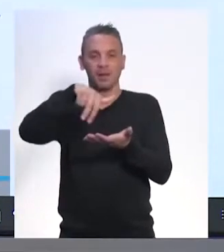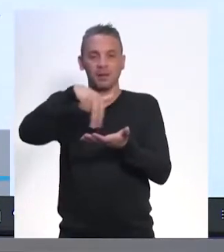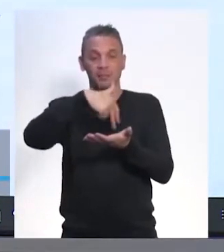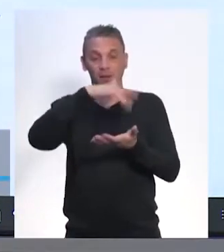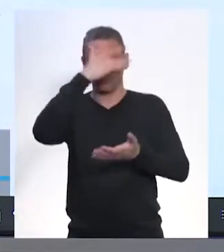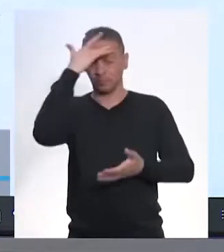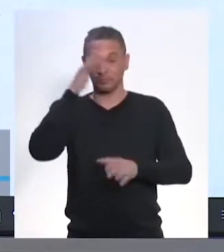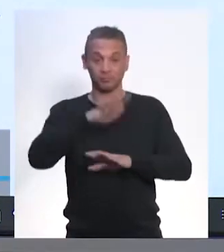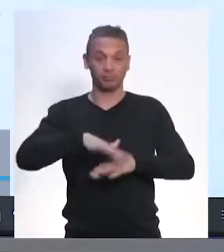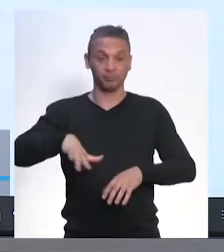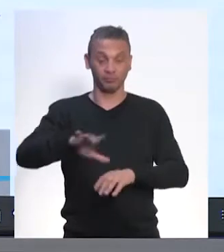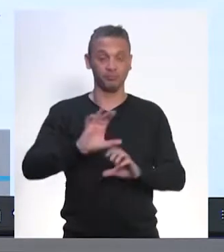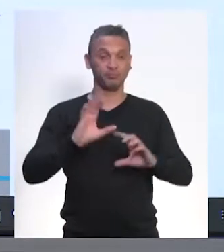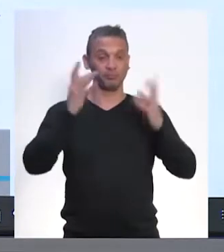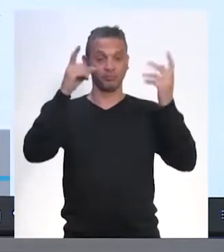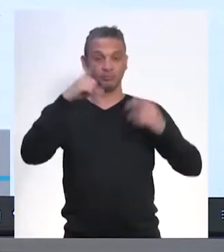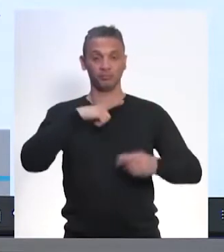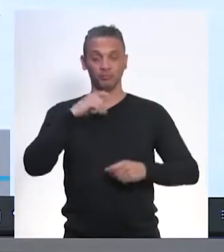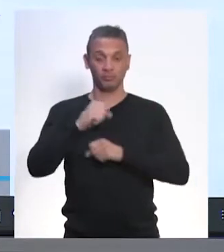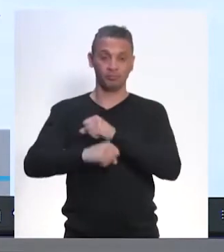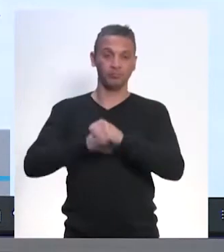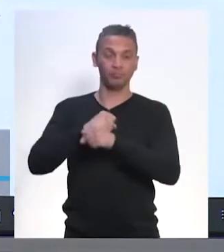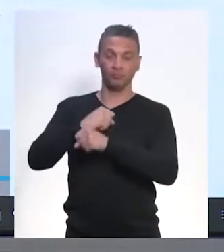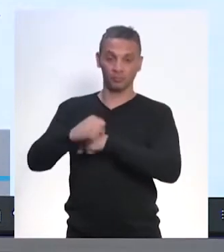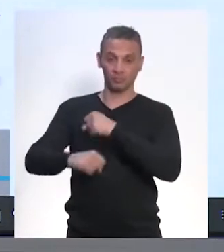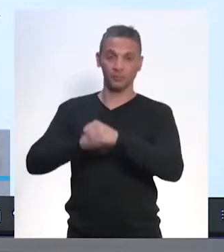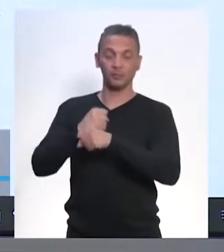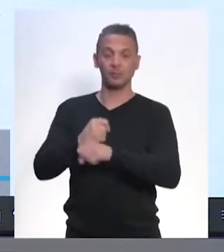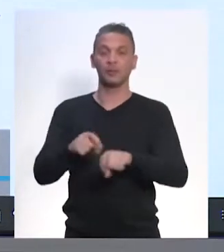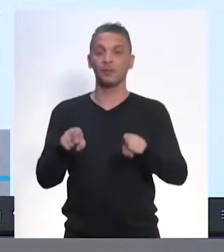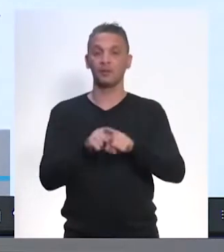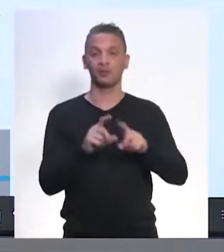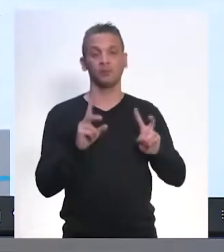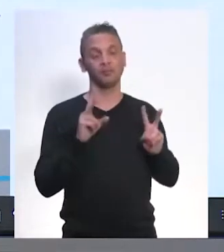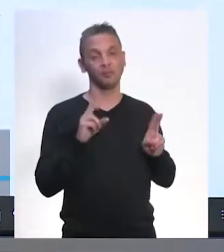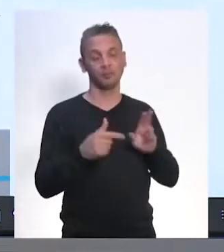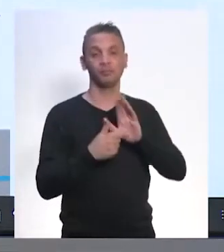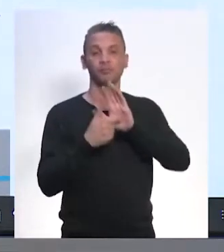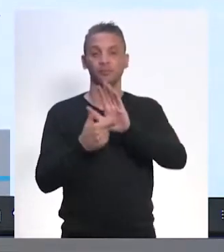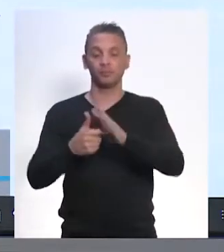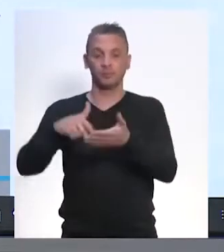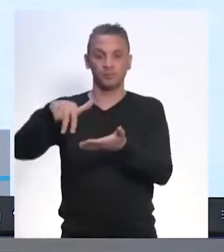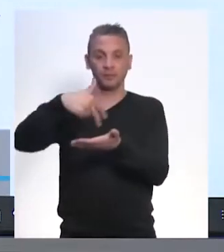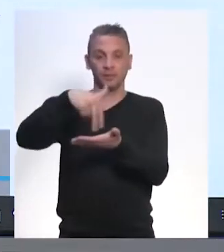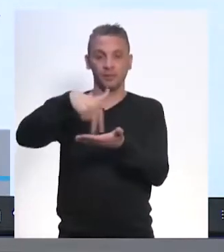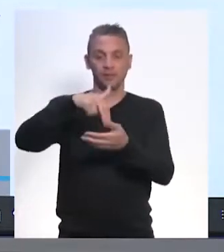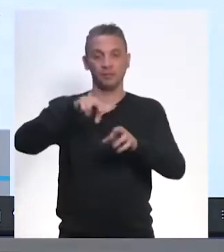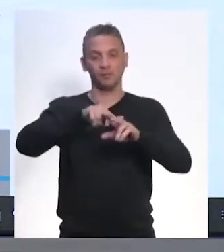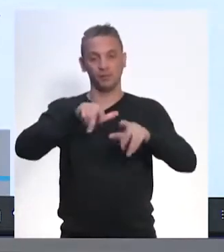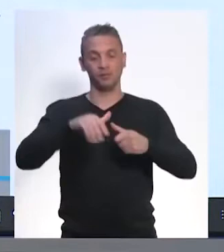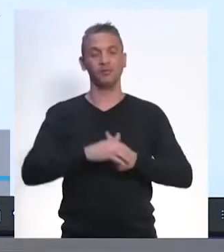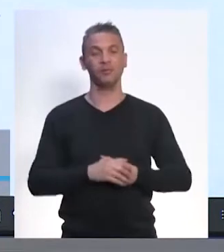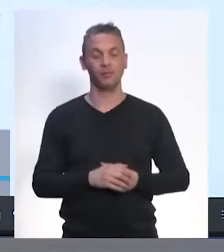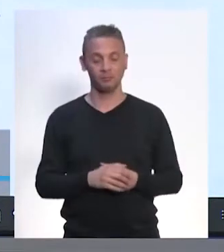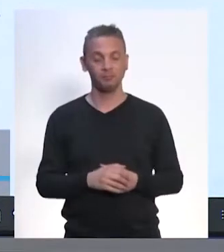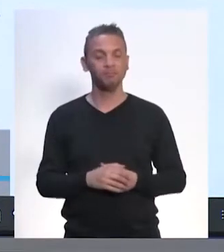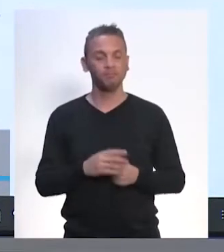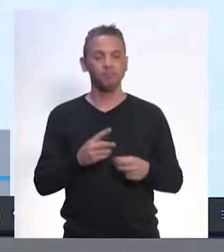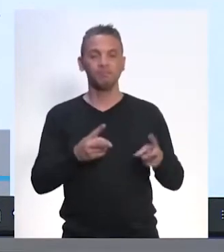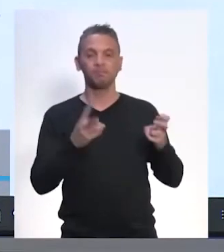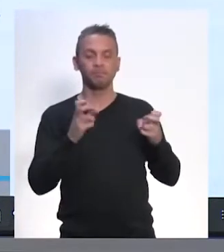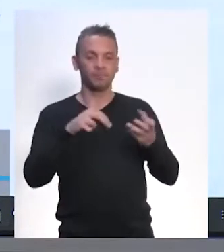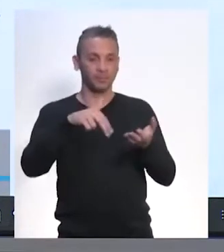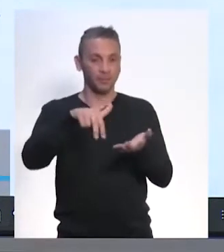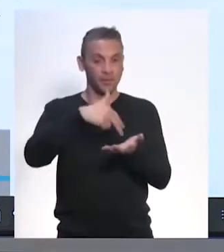pessoal celebrava a colheita farta do ano, também apareciam danças. E aí você vê que a dança que antes